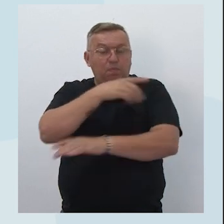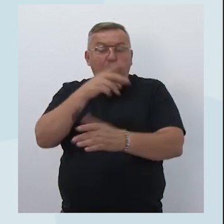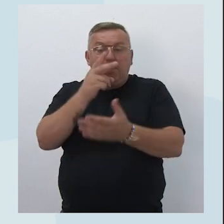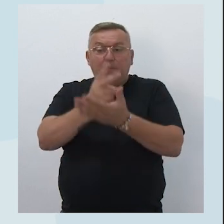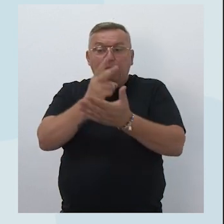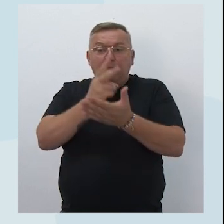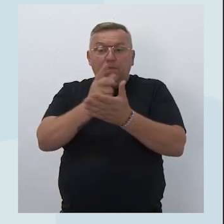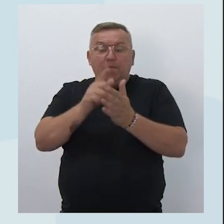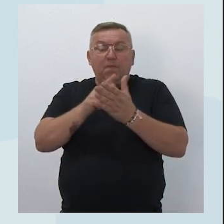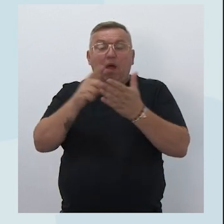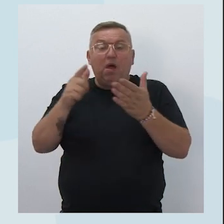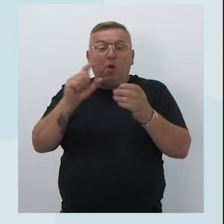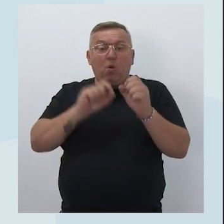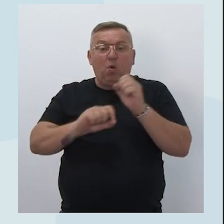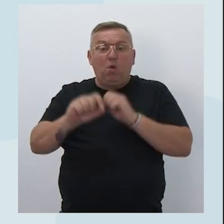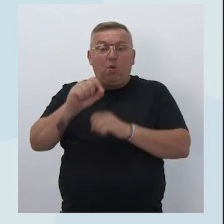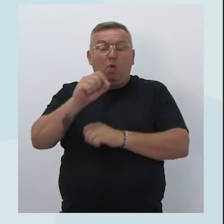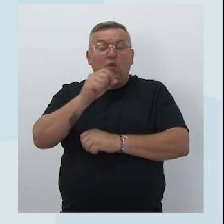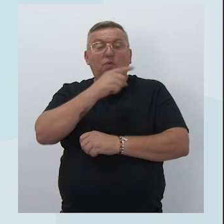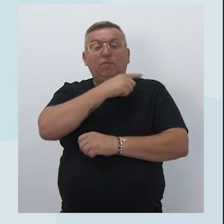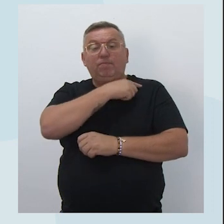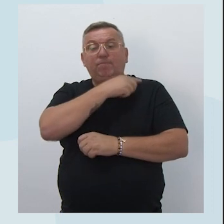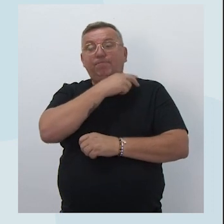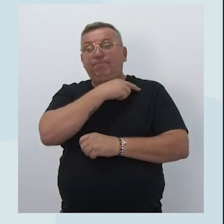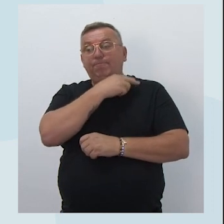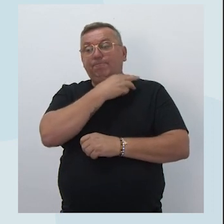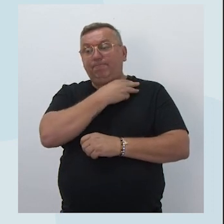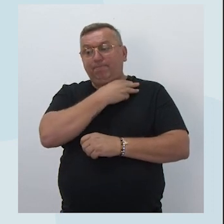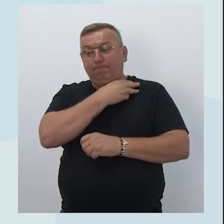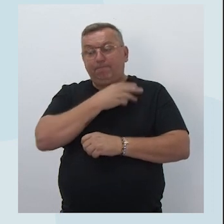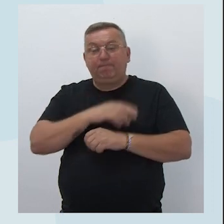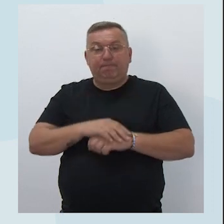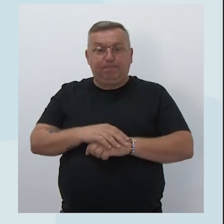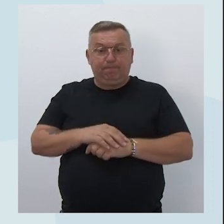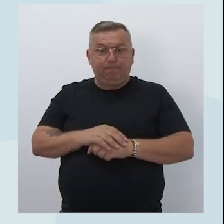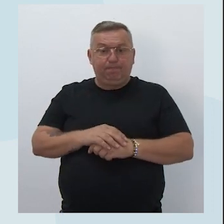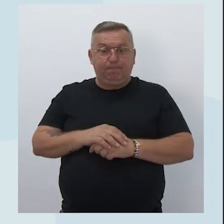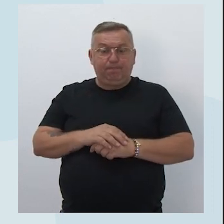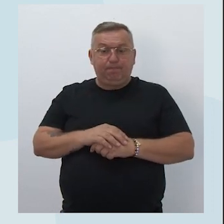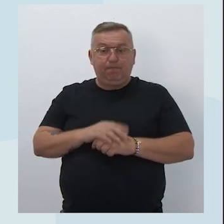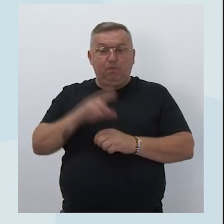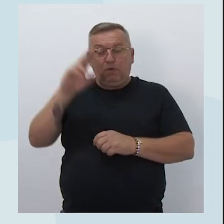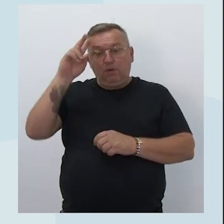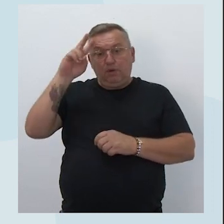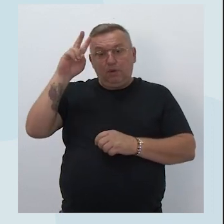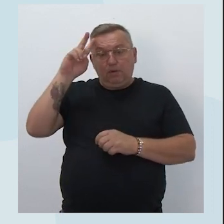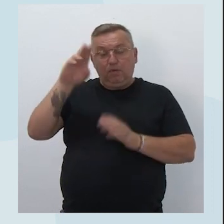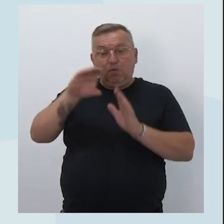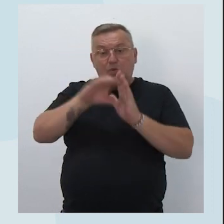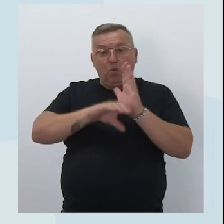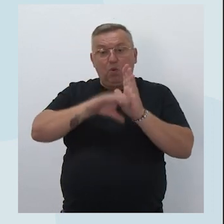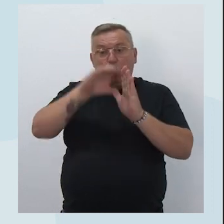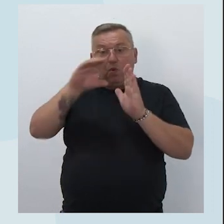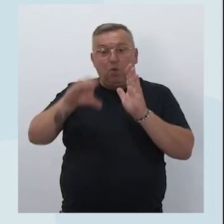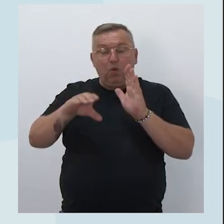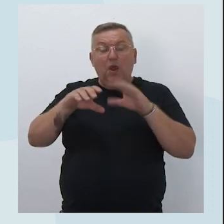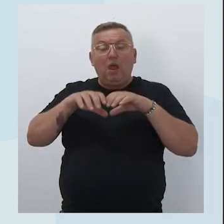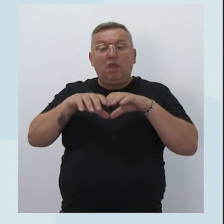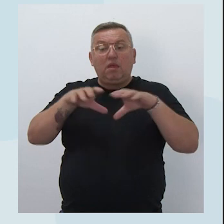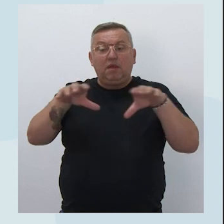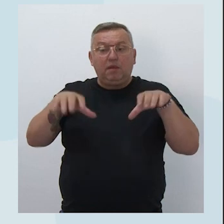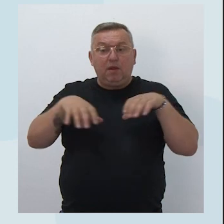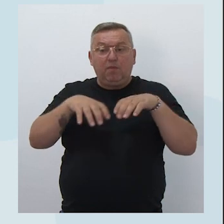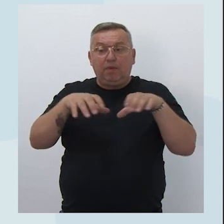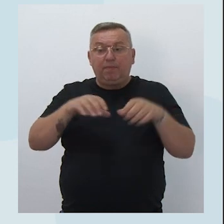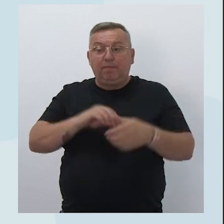também o volume 2, que é o currículo da etapa do ensino médio, currículo paulista. Lembrando que esse currículo é um currículo de sistema,